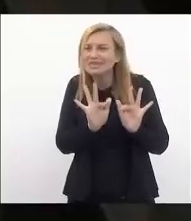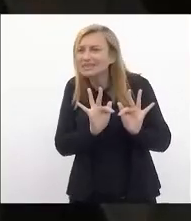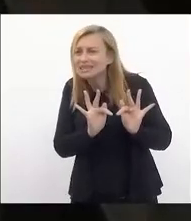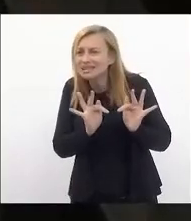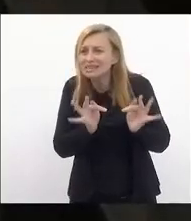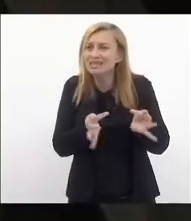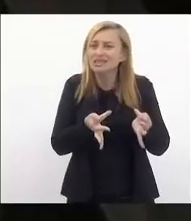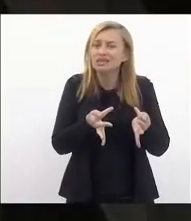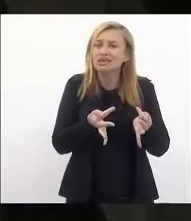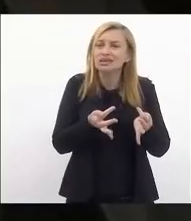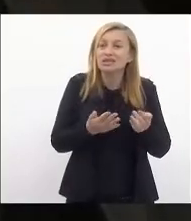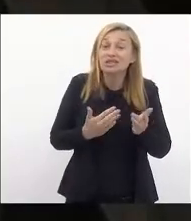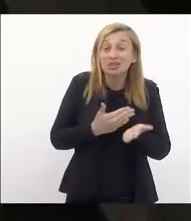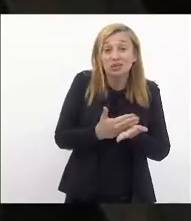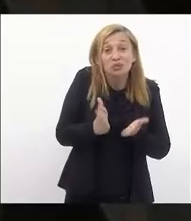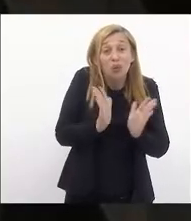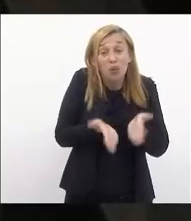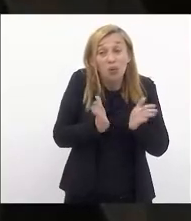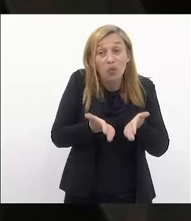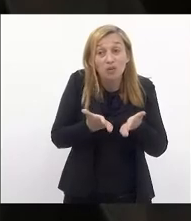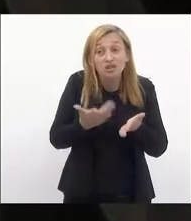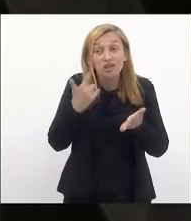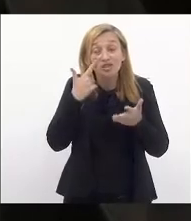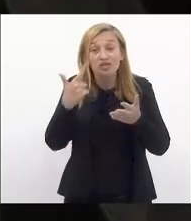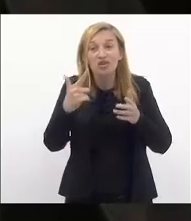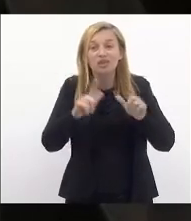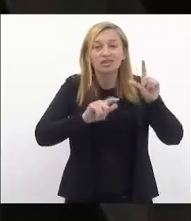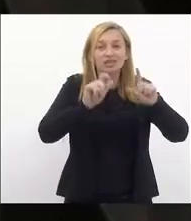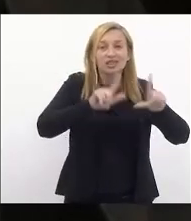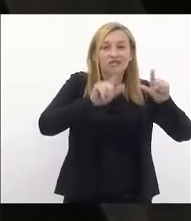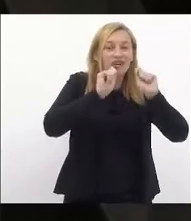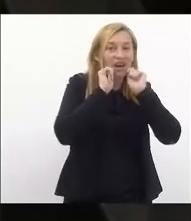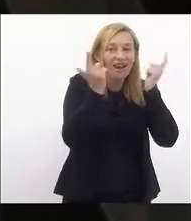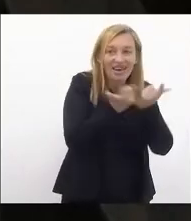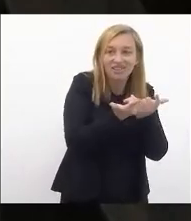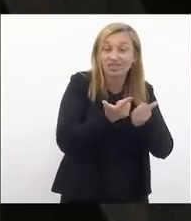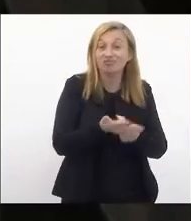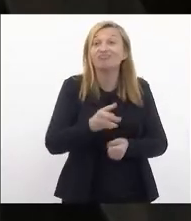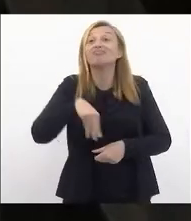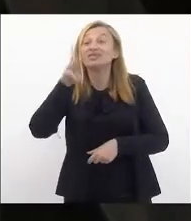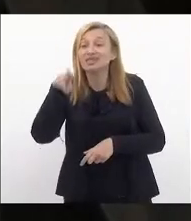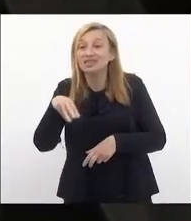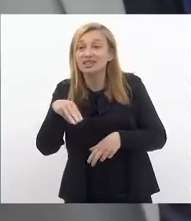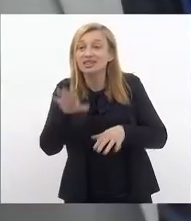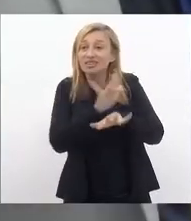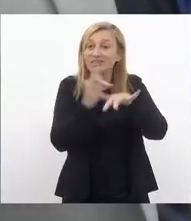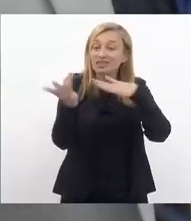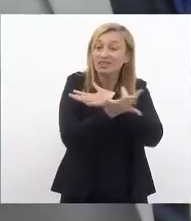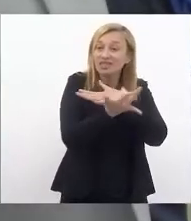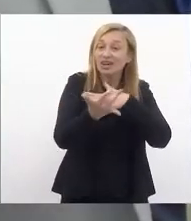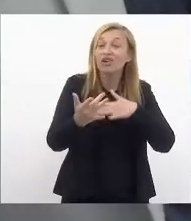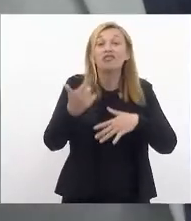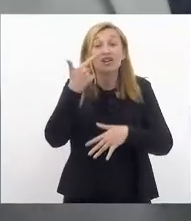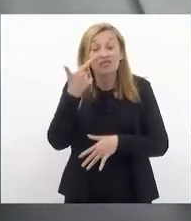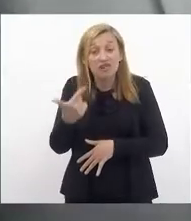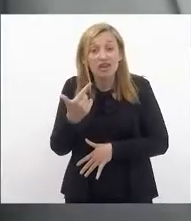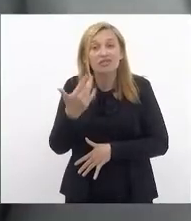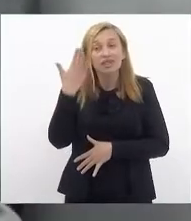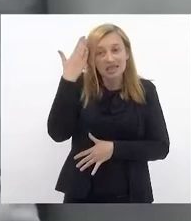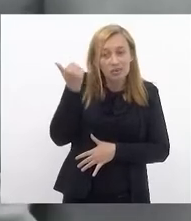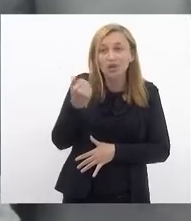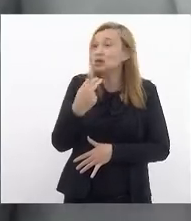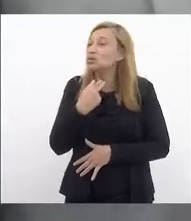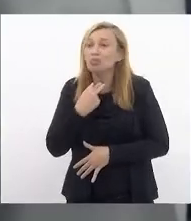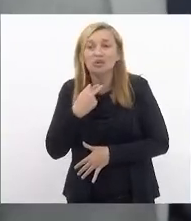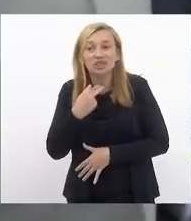mas que a partir de hoje quem está nos assistindo a TV Alerj quem está nos assistindo pelas redes sociais vão saber que não